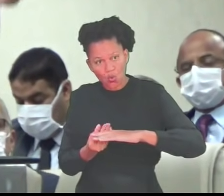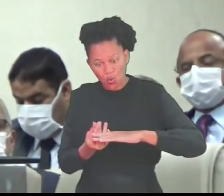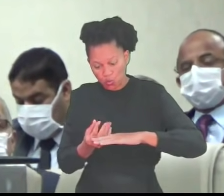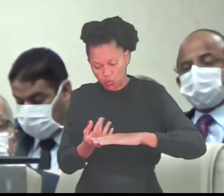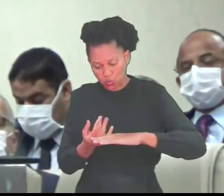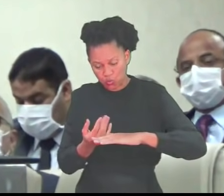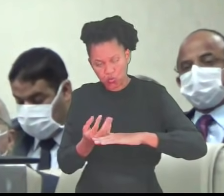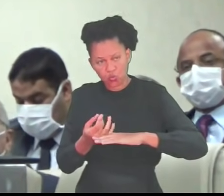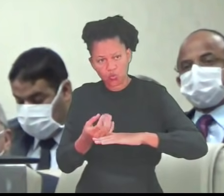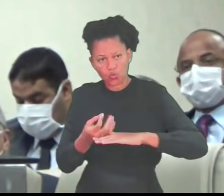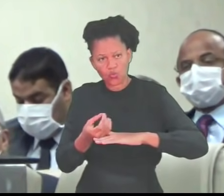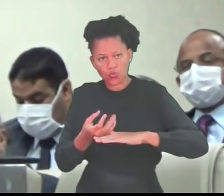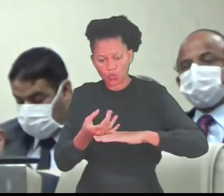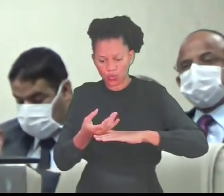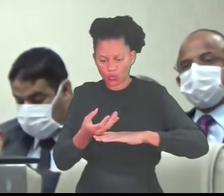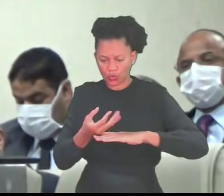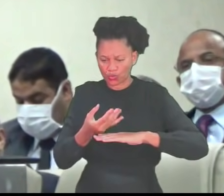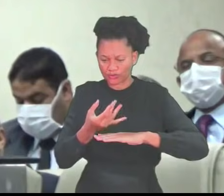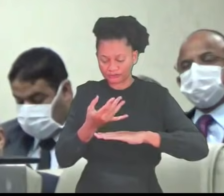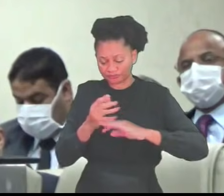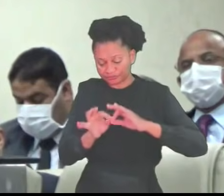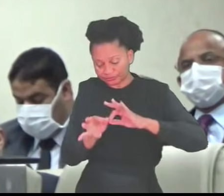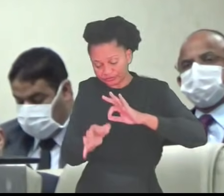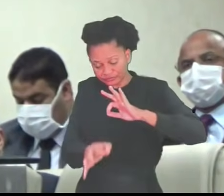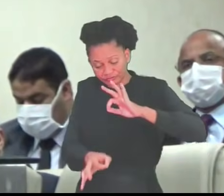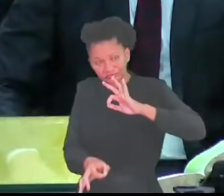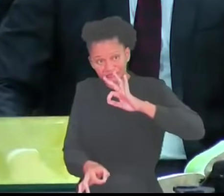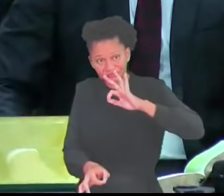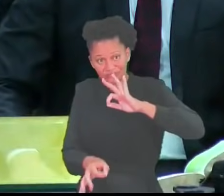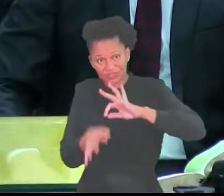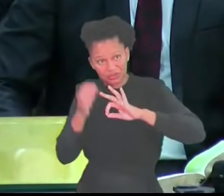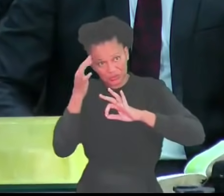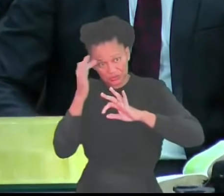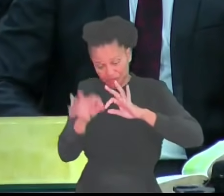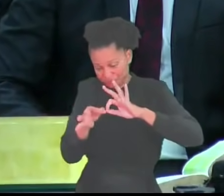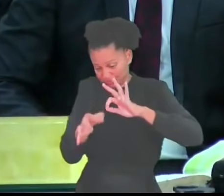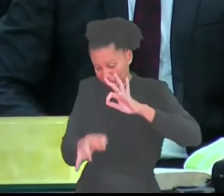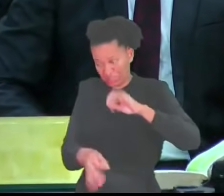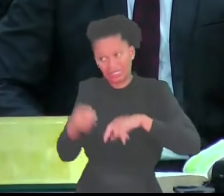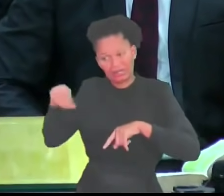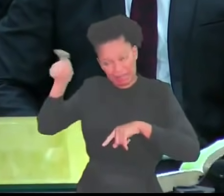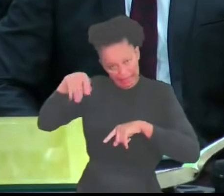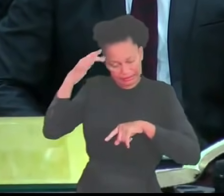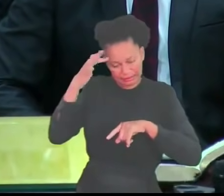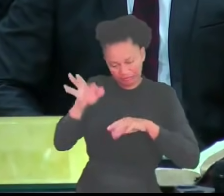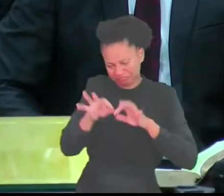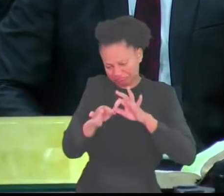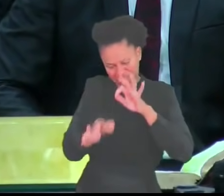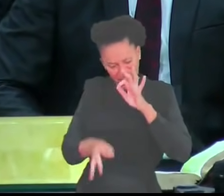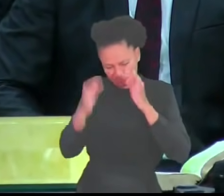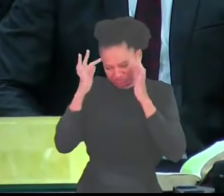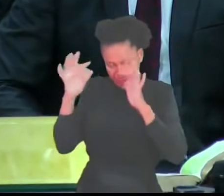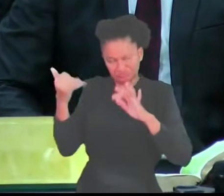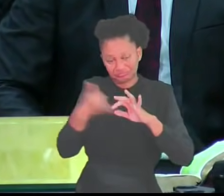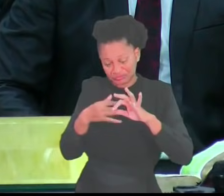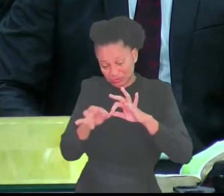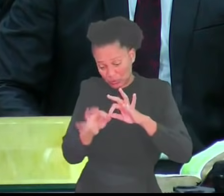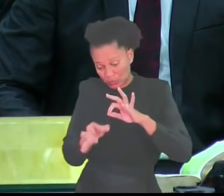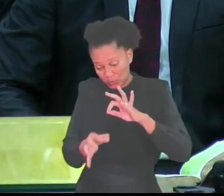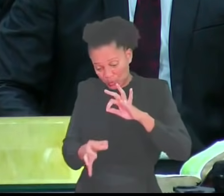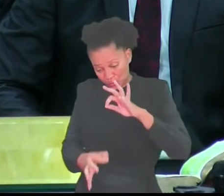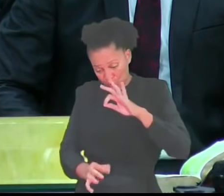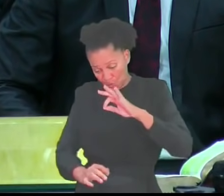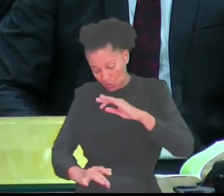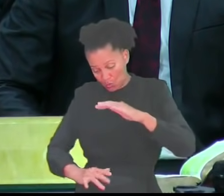Quantos metros de chão adentro está esse lençol freático? Ninguém, eu não sei. Eles devem saber, mas eu não lembro se eles nos disseram. Lá debaixo do